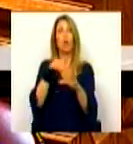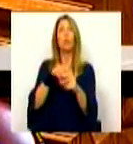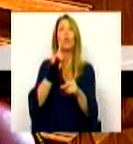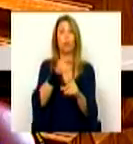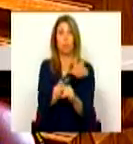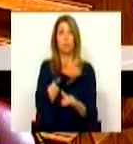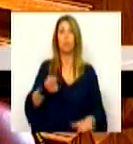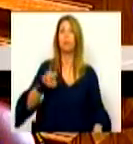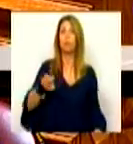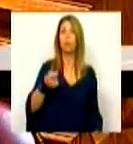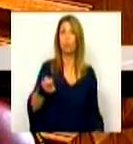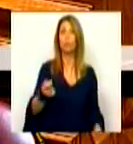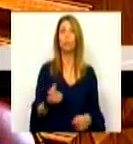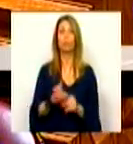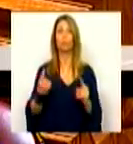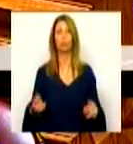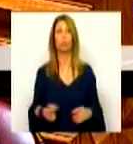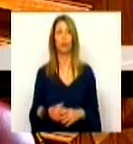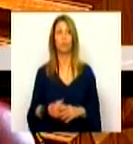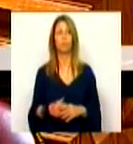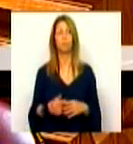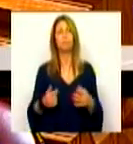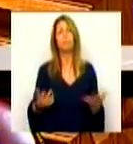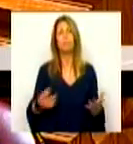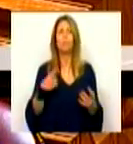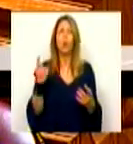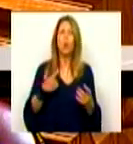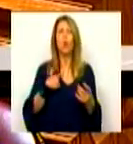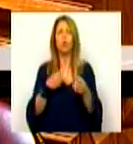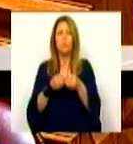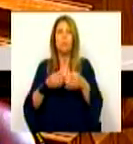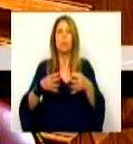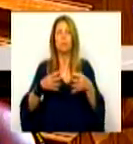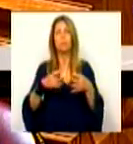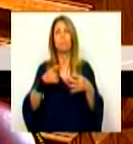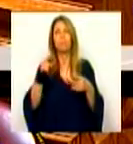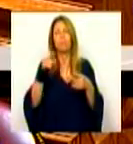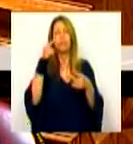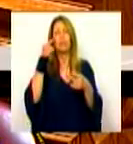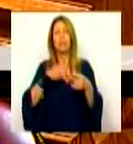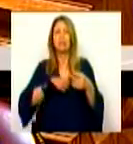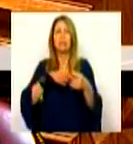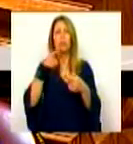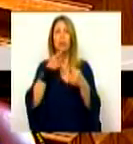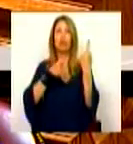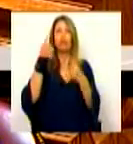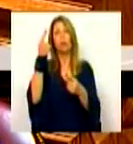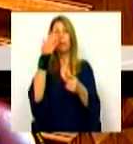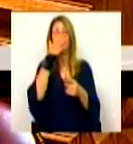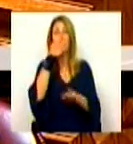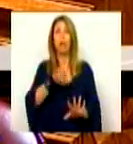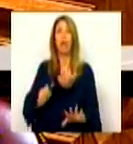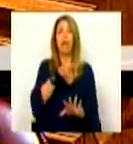arrendamento, porque alimentamos esta noção estranha de que para haver arrendamento